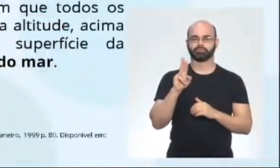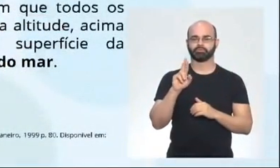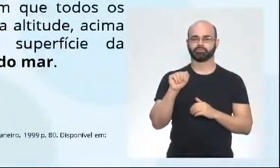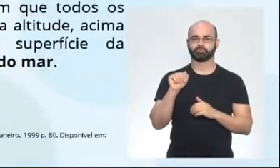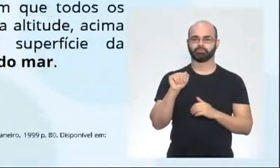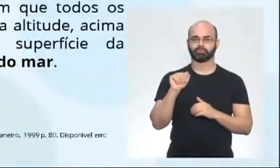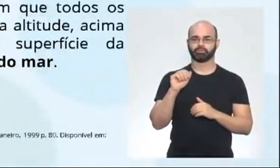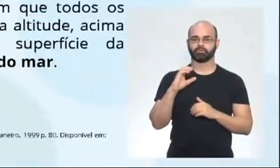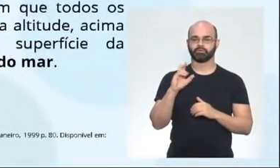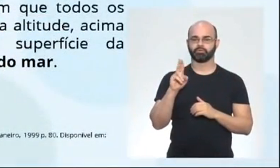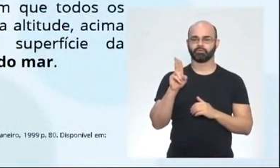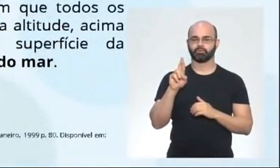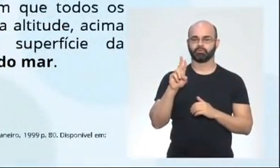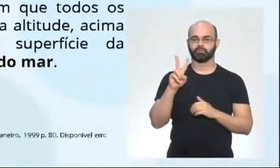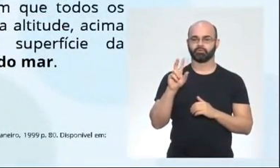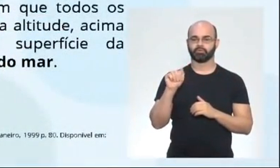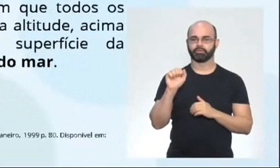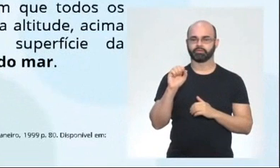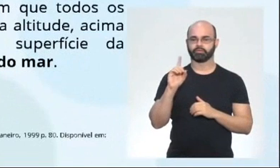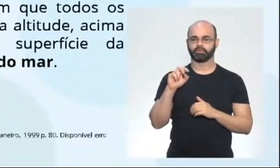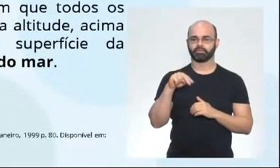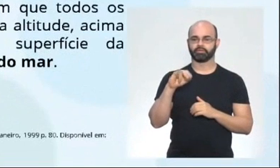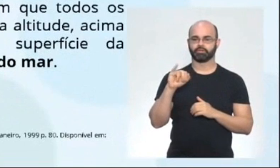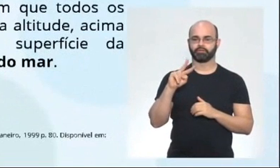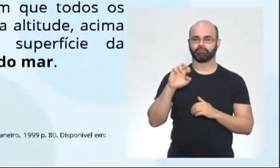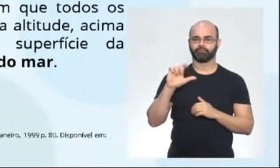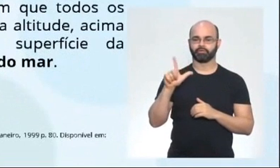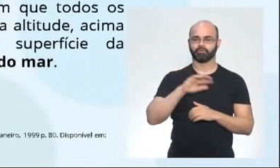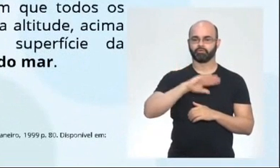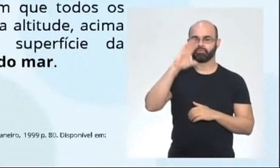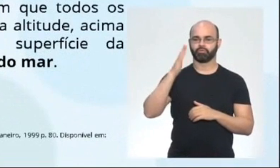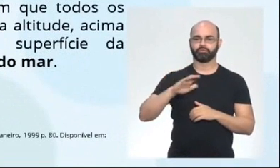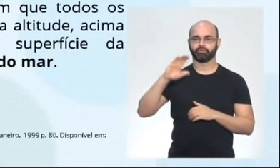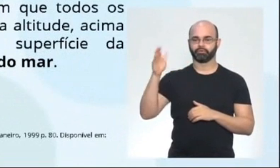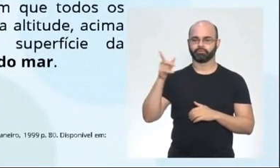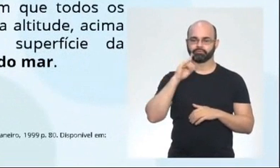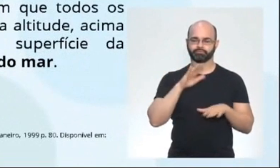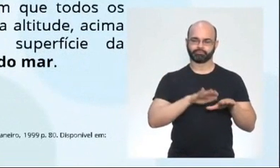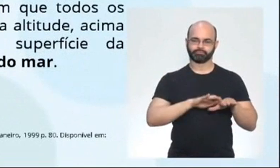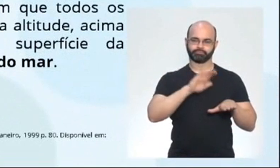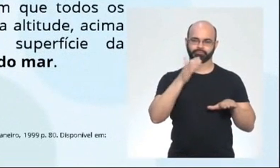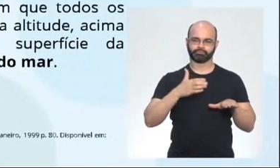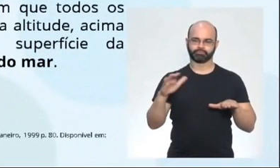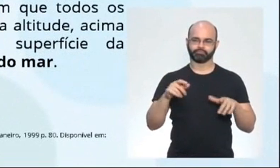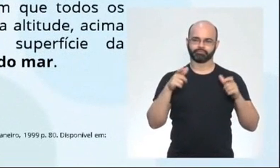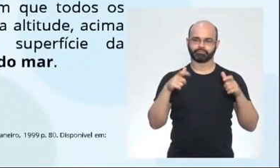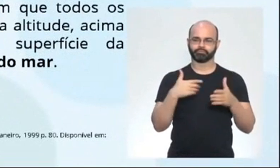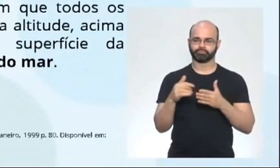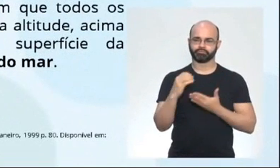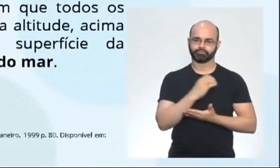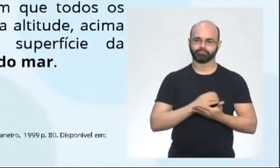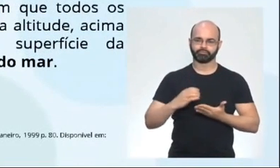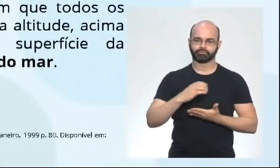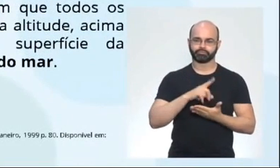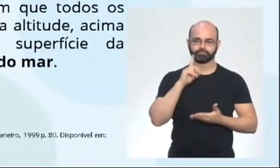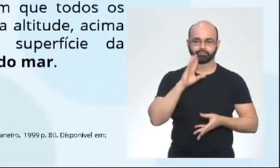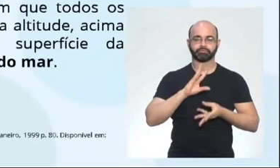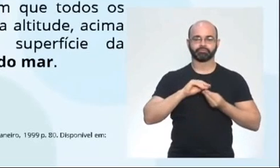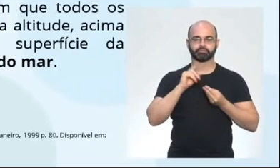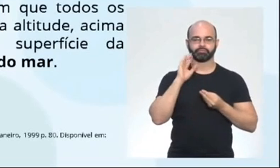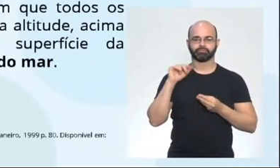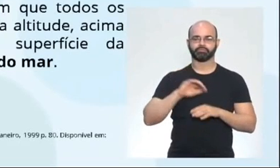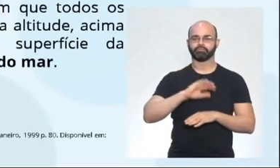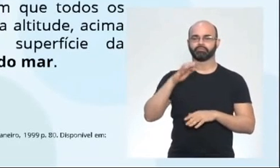Então, as curvas de nível aí permitem ao usuário ter um valor aproximado da altitude em qualquer parte da carta, como a gente viu nos